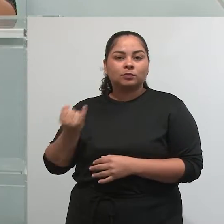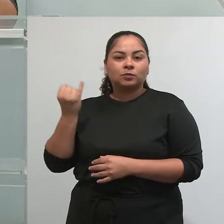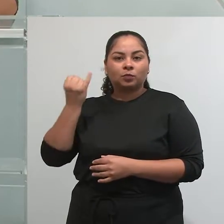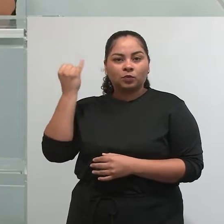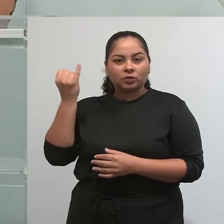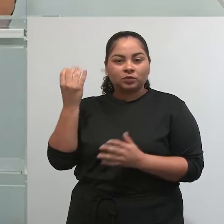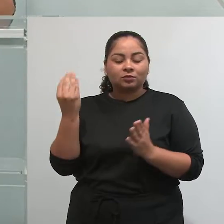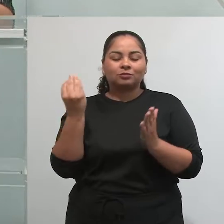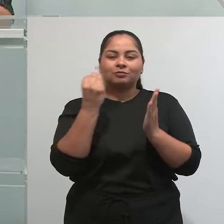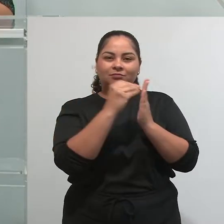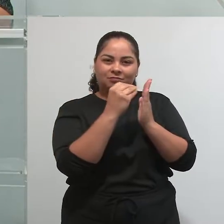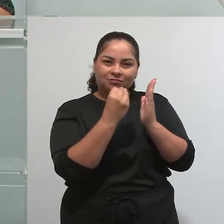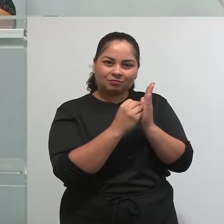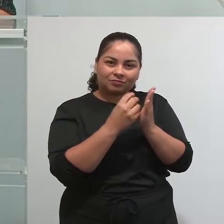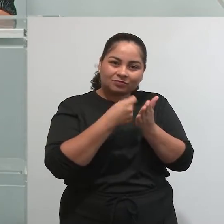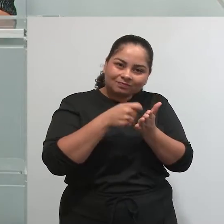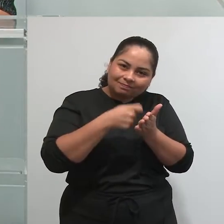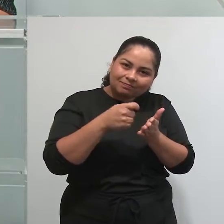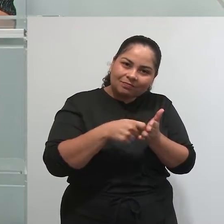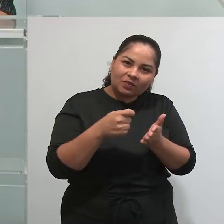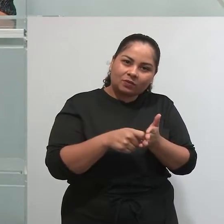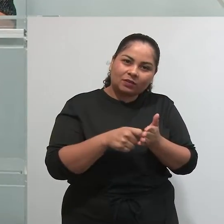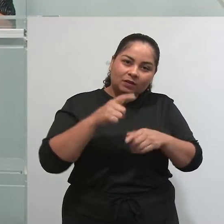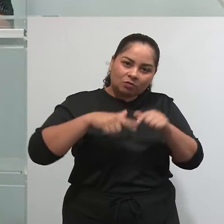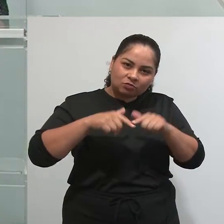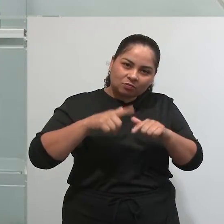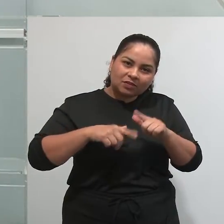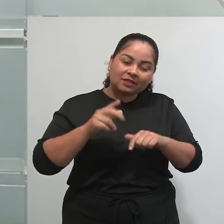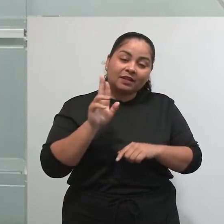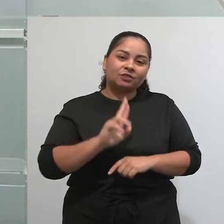prática, você já tem a tua lista ali do que você vai precisar.